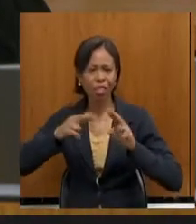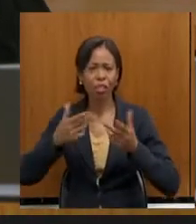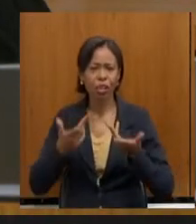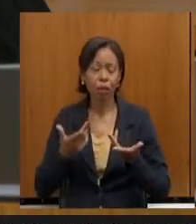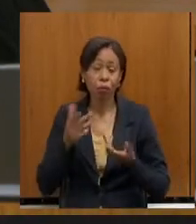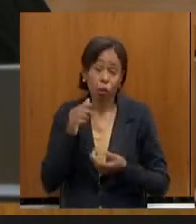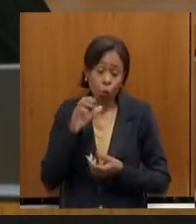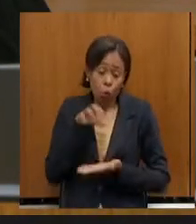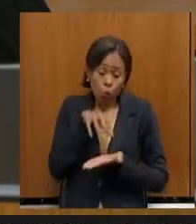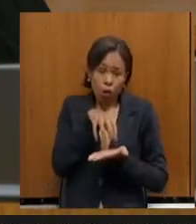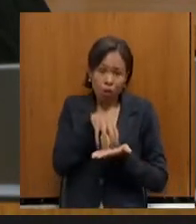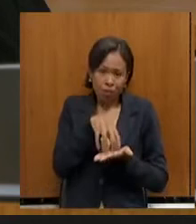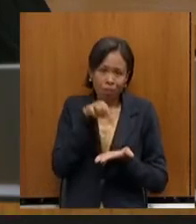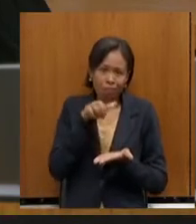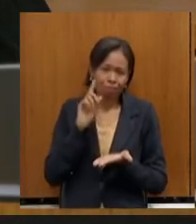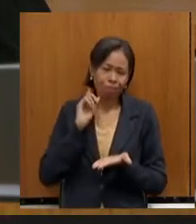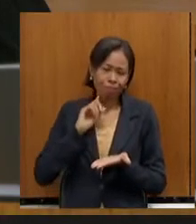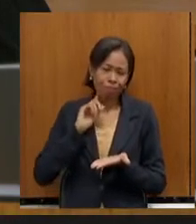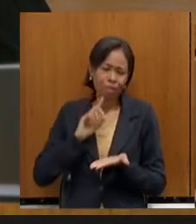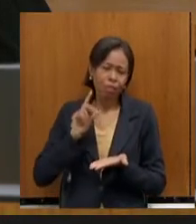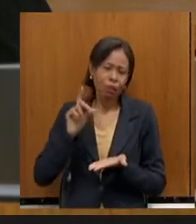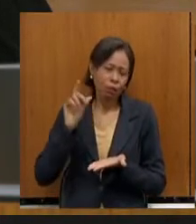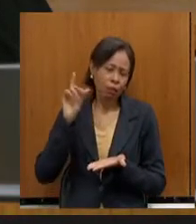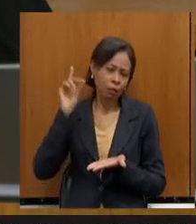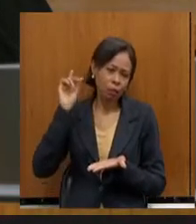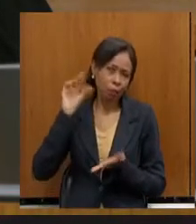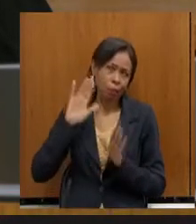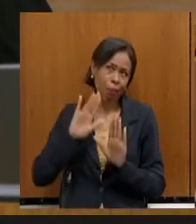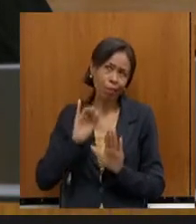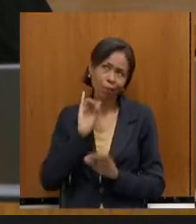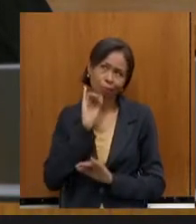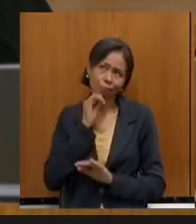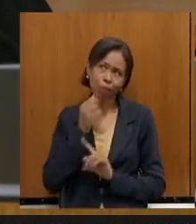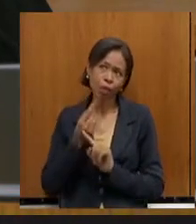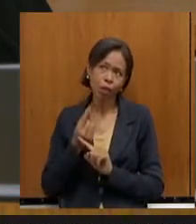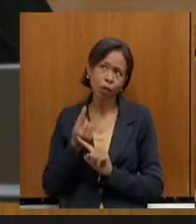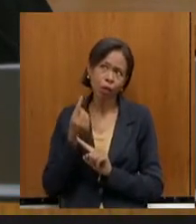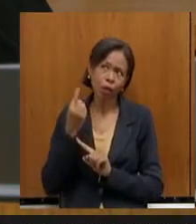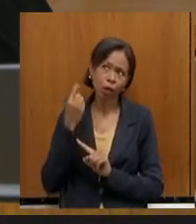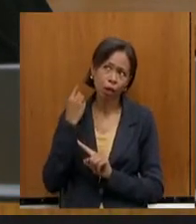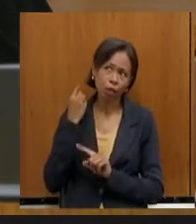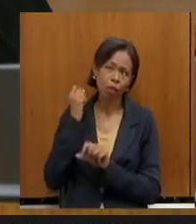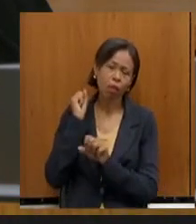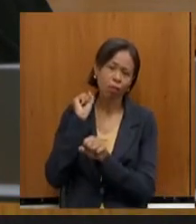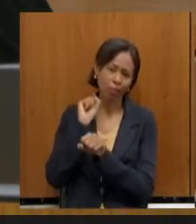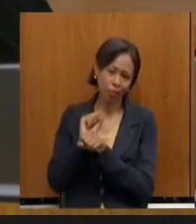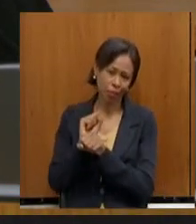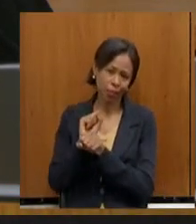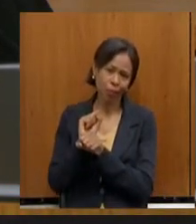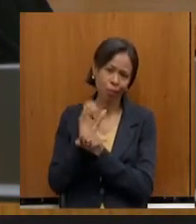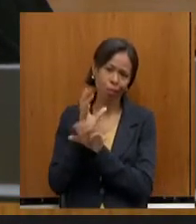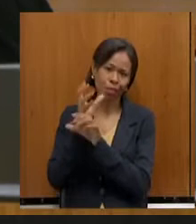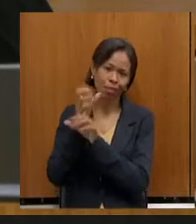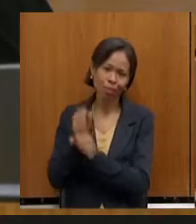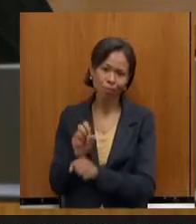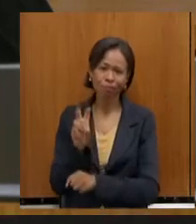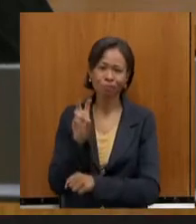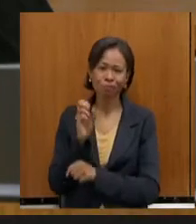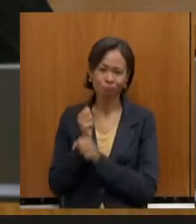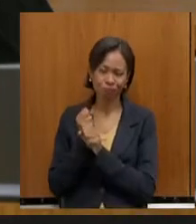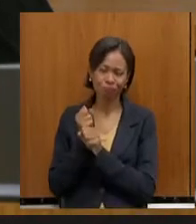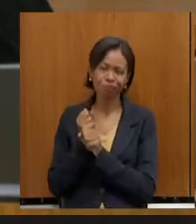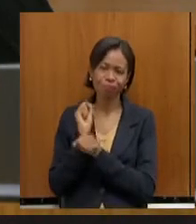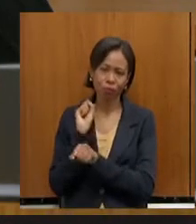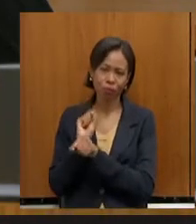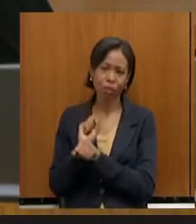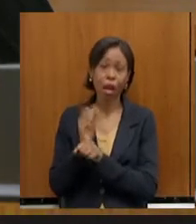Mineiro atuou durante um longo tempo infelizmente no último governo ele ficou feitado durante os cinco anos nós estamos finalizando a